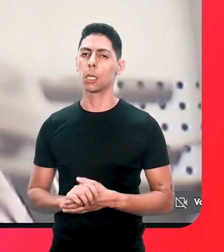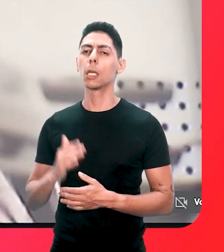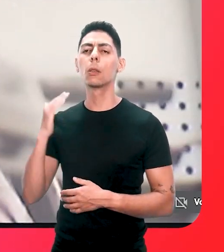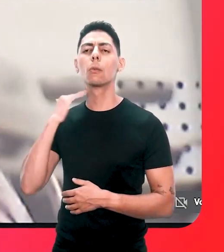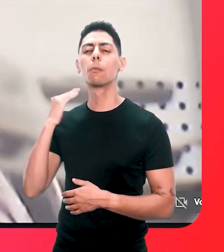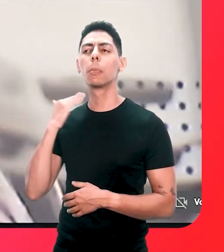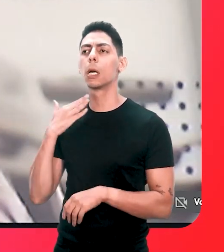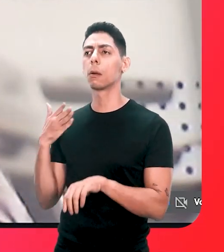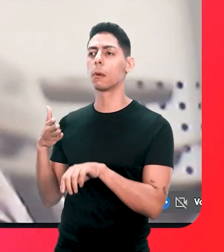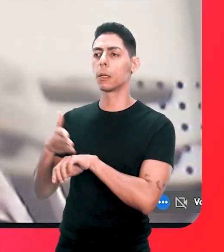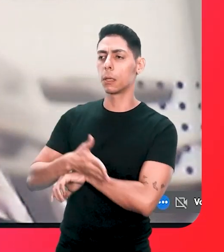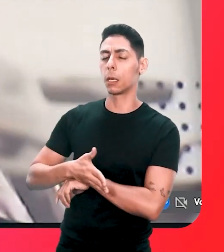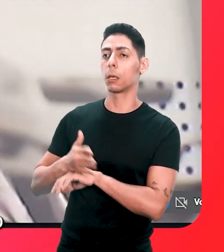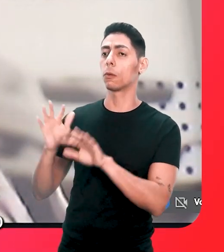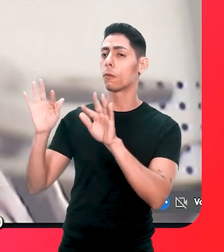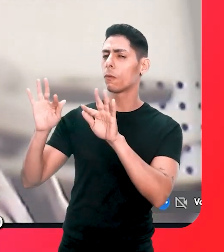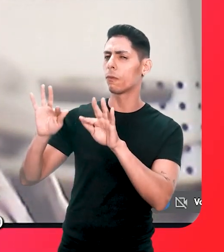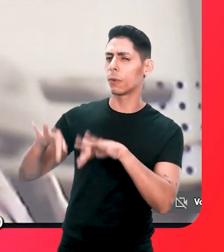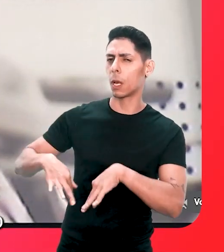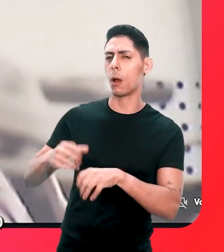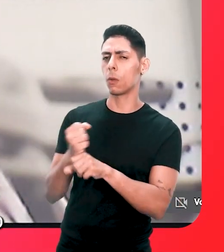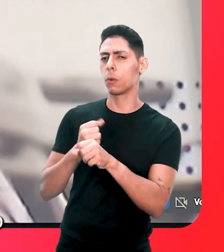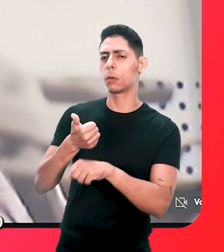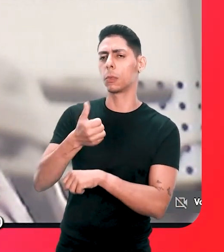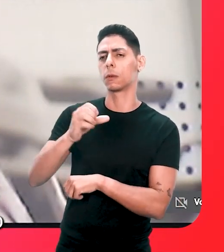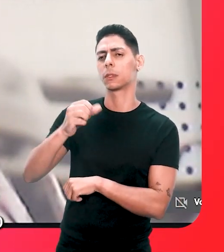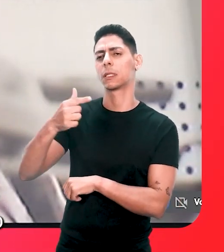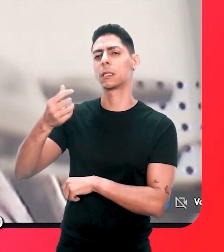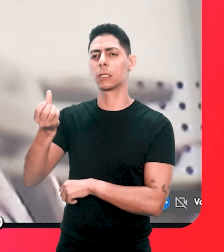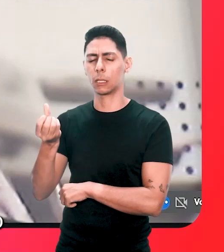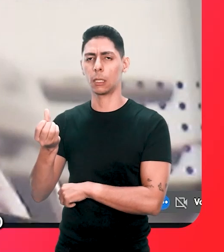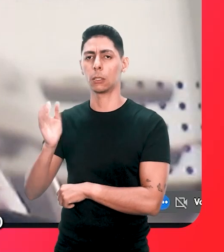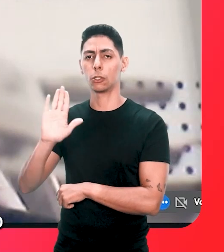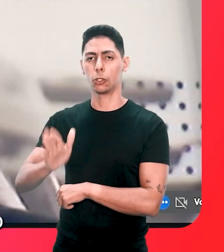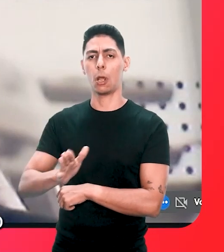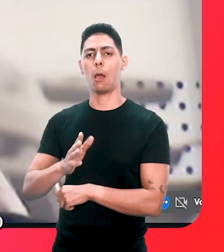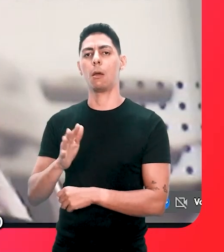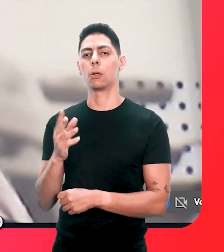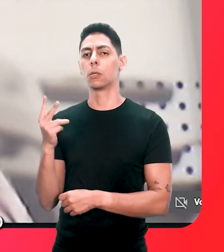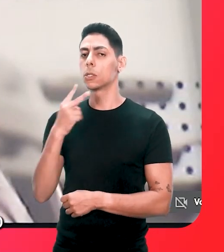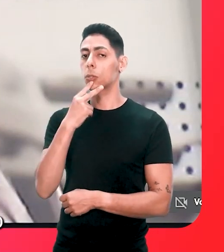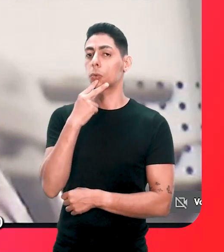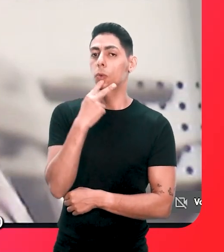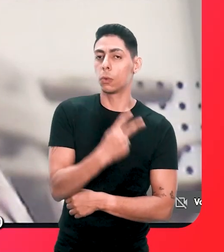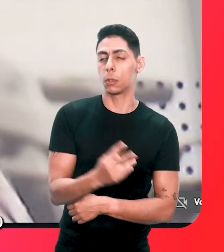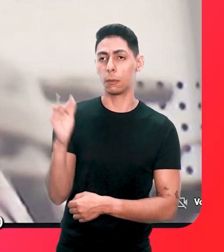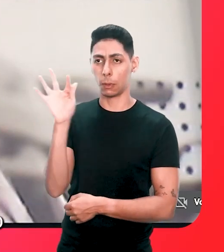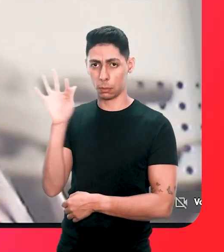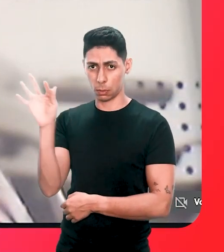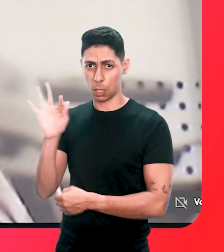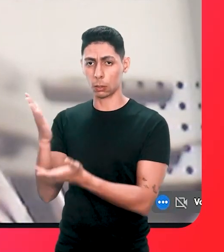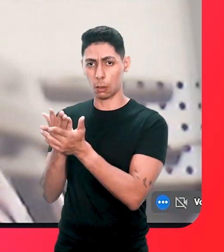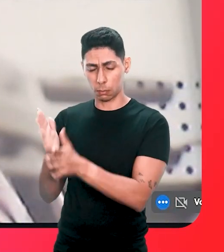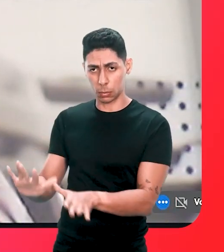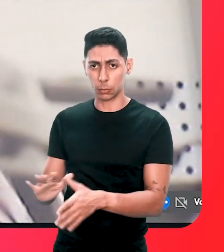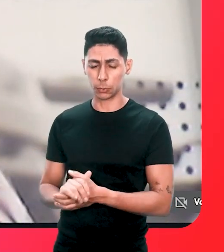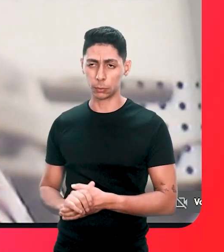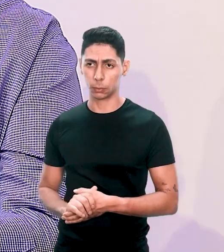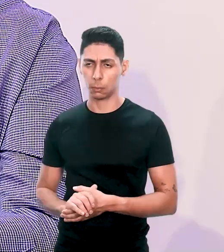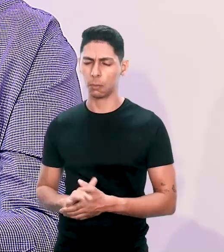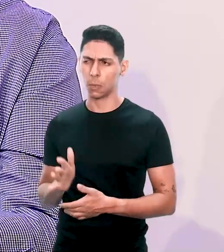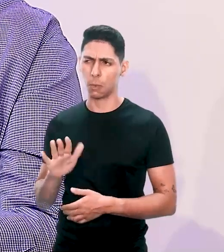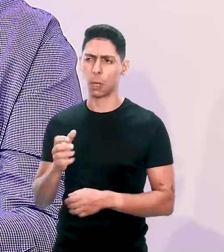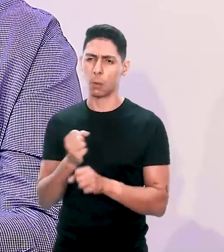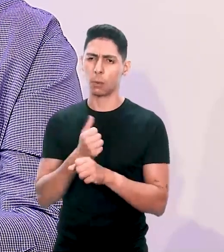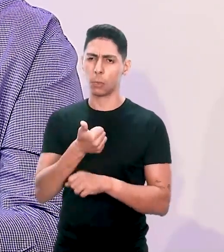no final de 76. Eu já estava terminando o segundo ano da faculdade quando eu entrei no banco,